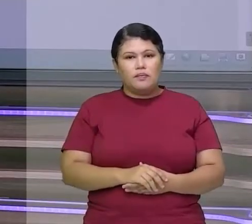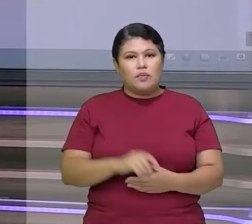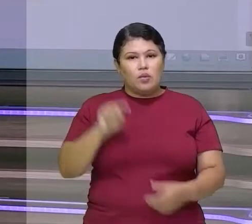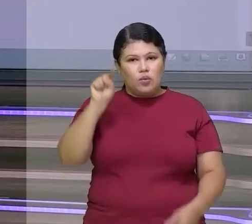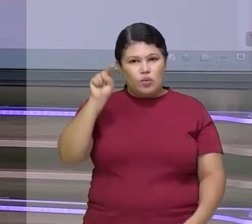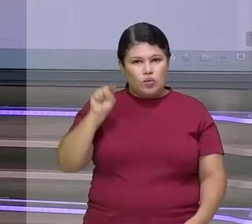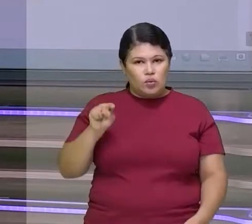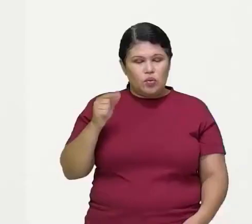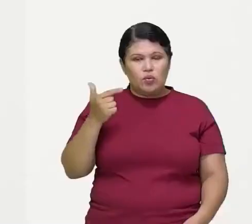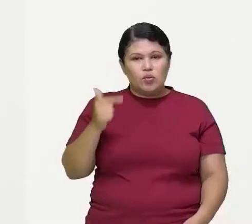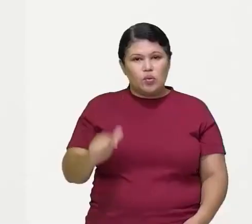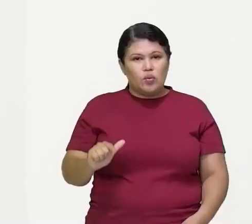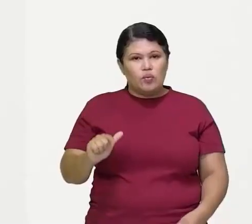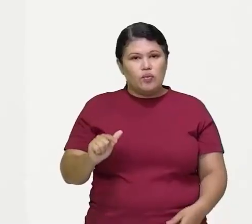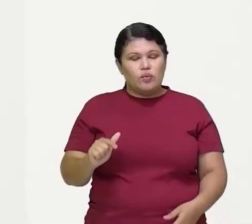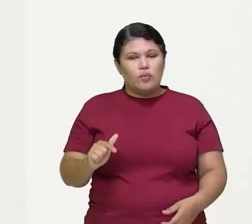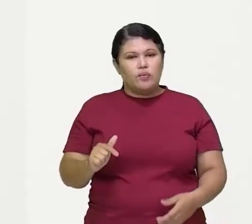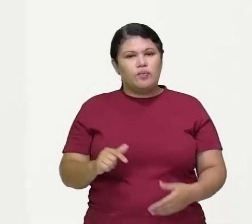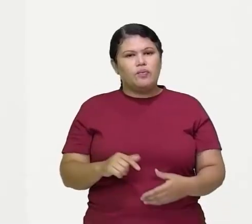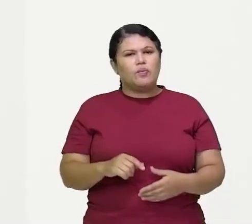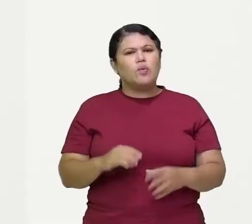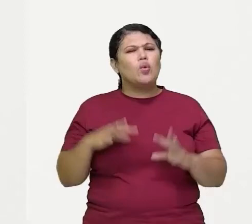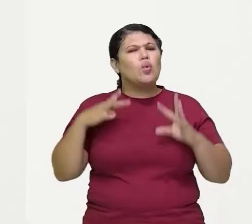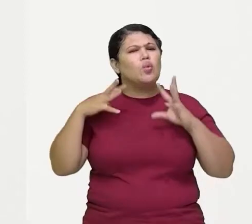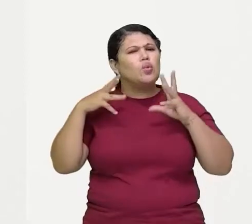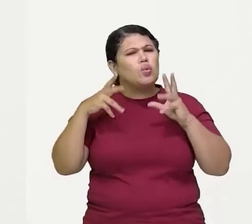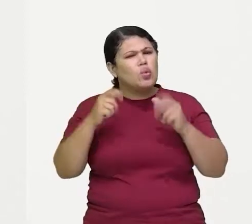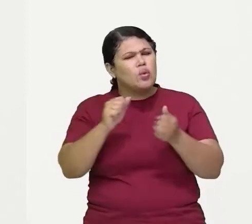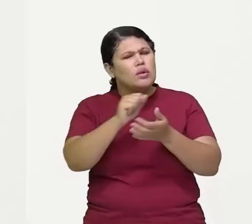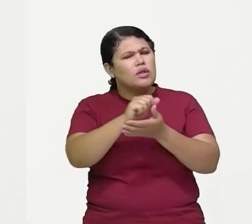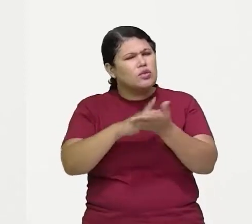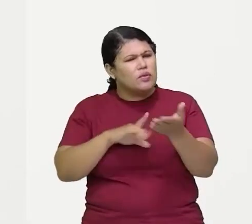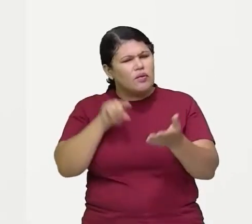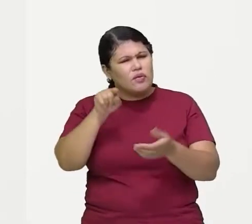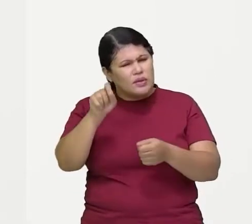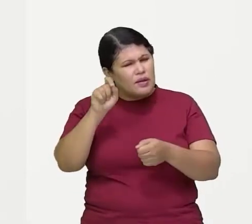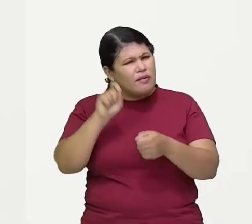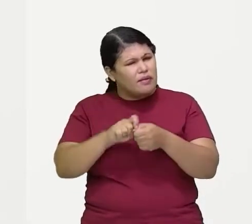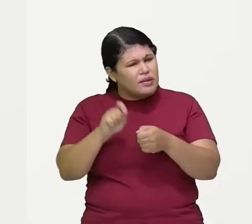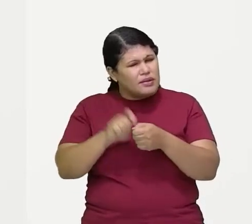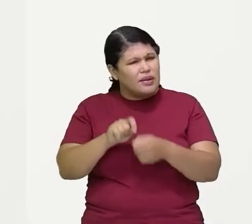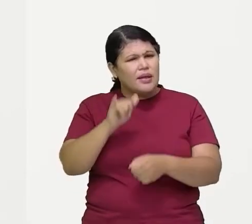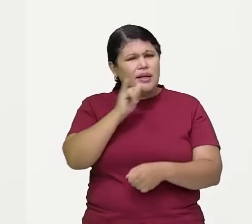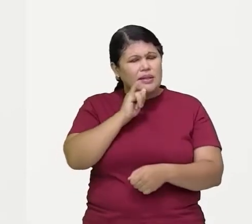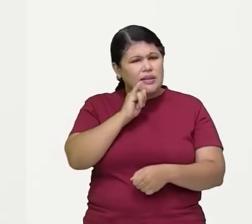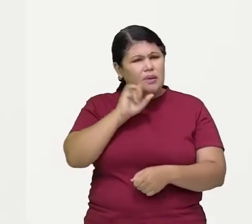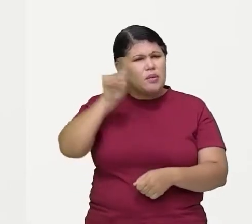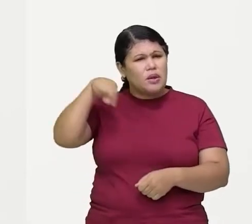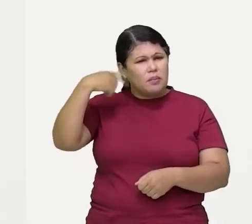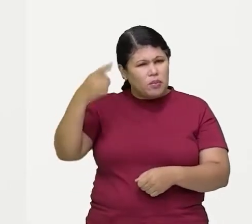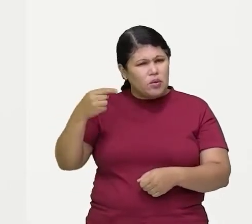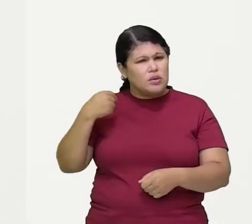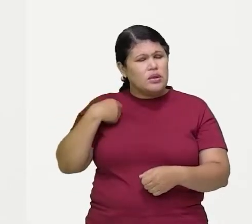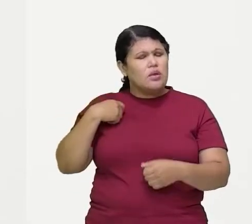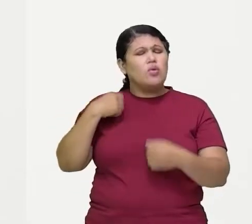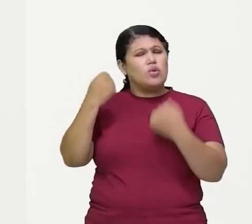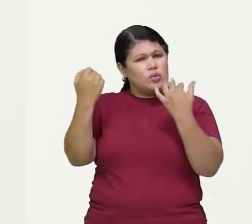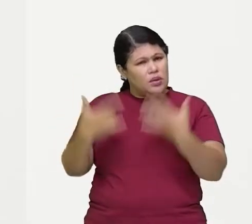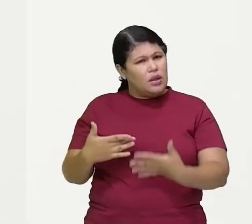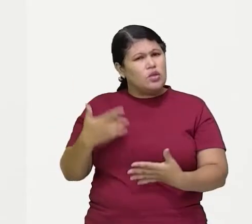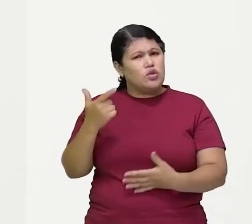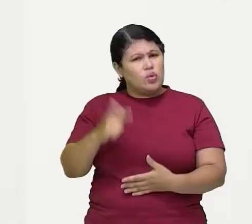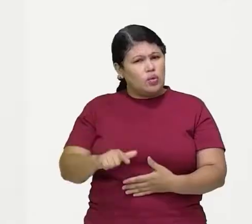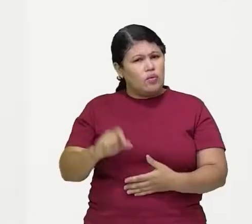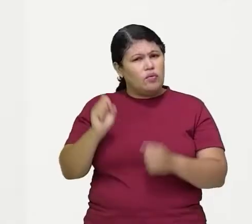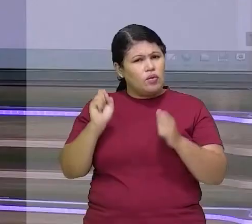2 pontos novamente. Todas essas atividades que vocês estão fazendo, esses exemplos, depois a gente vai trabalhar uma aplicabilidade